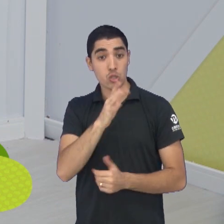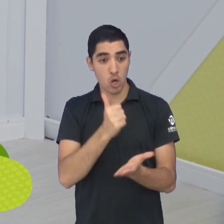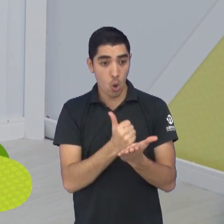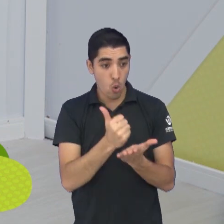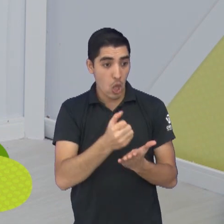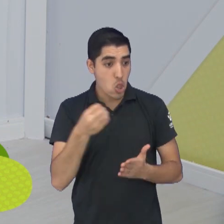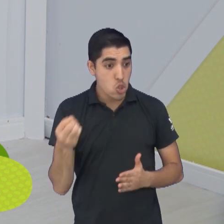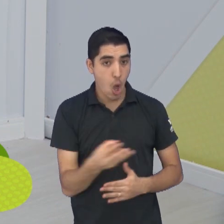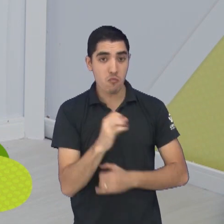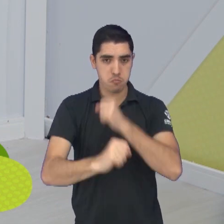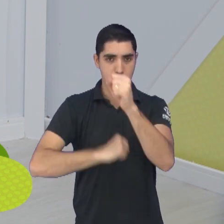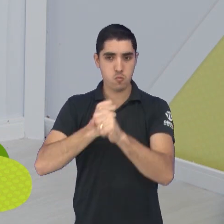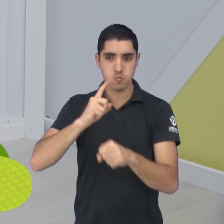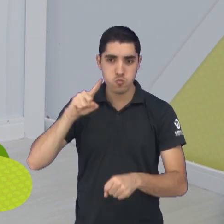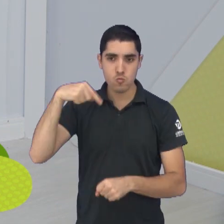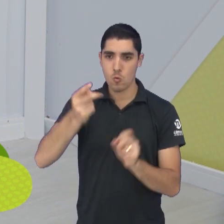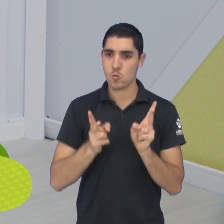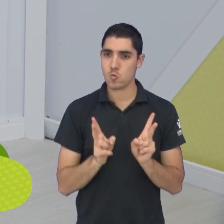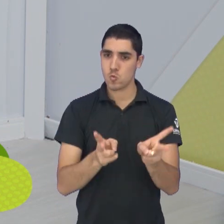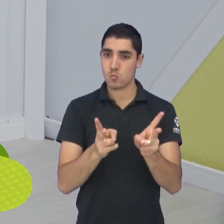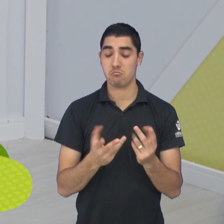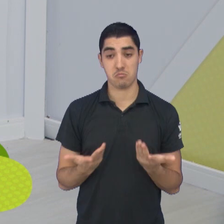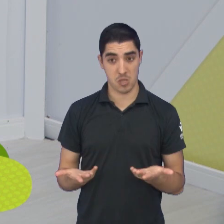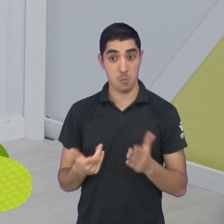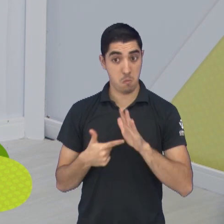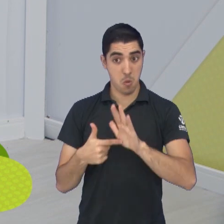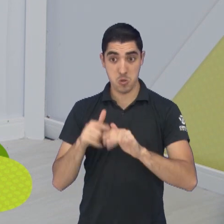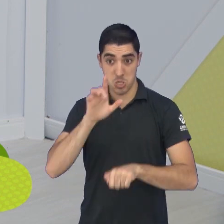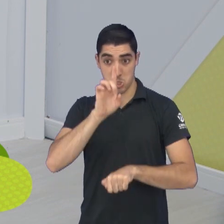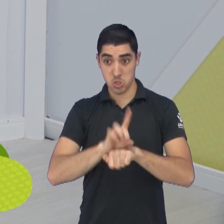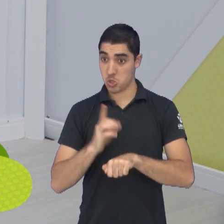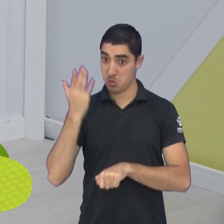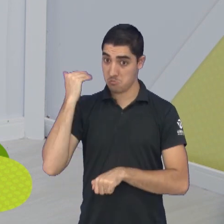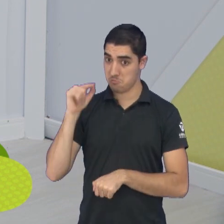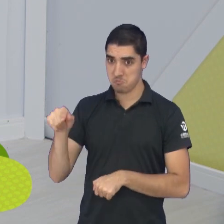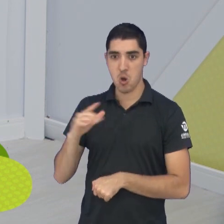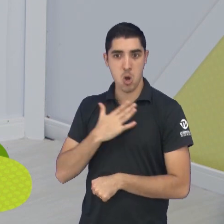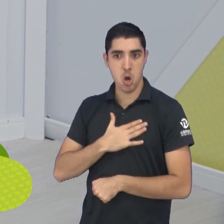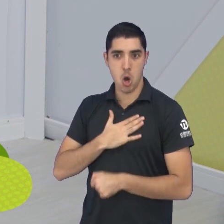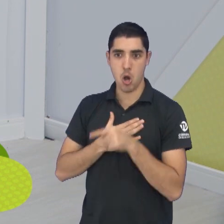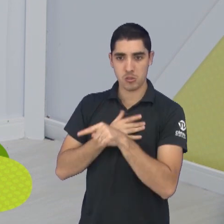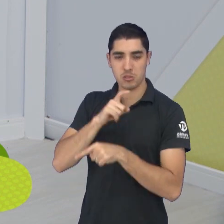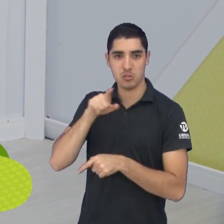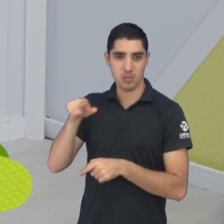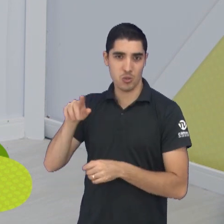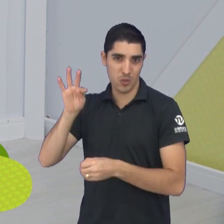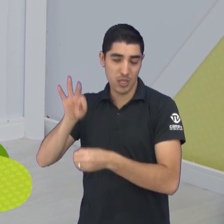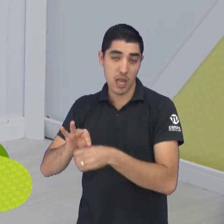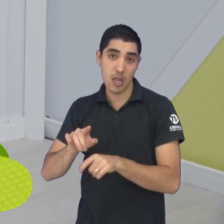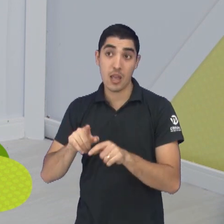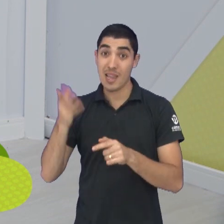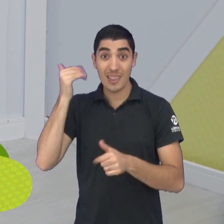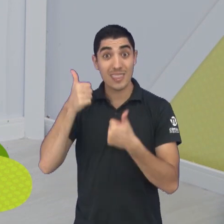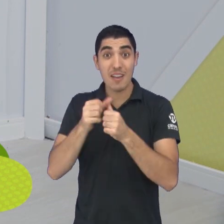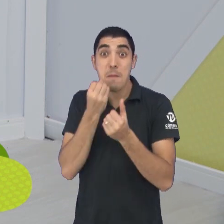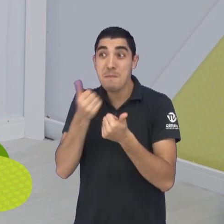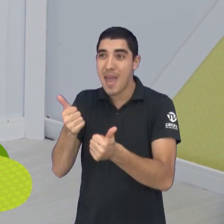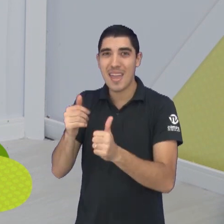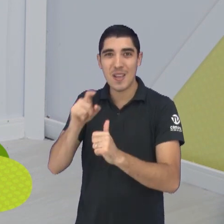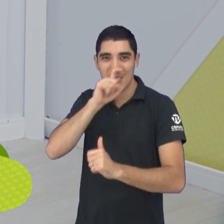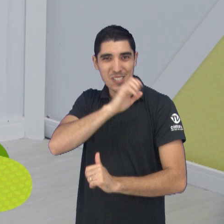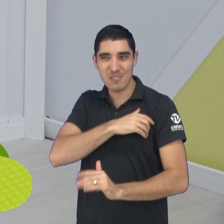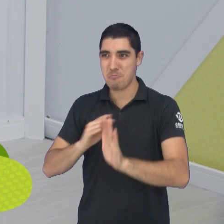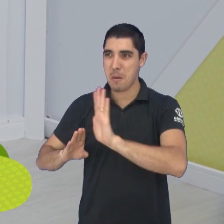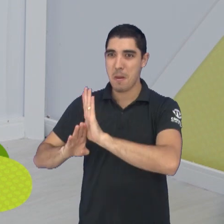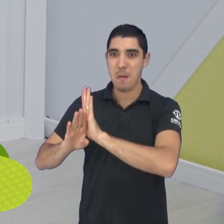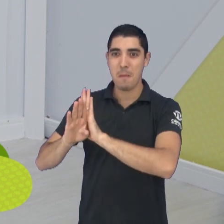mostra que ele tem moral com a diretoria e naquele momento tem que ter mesmo, porque está fazendo uma campanha sensacional. Só que agora, né, como terminou numa reta,